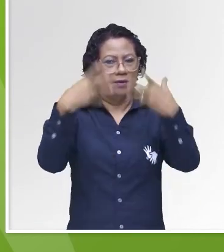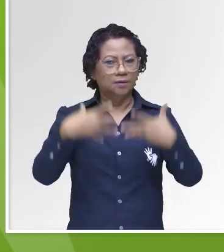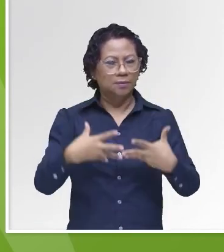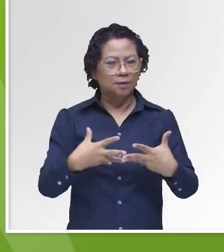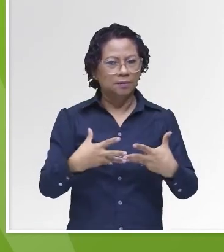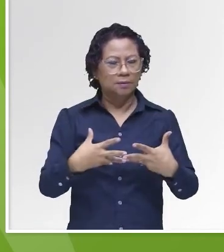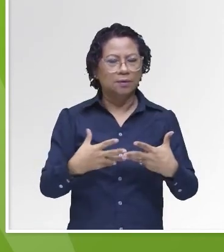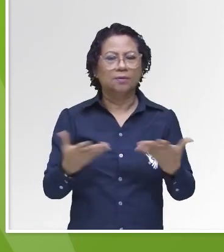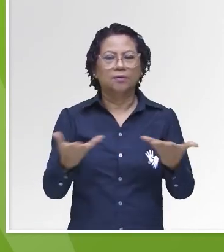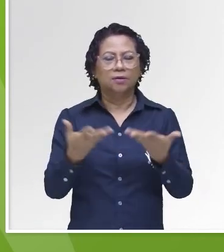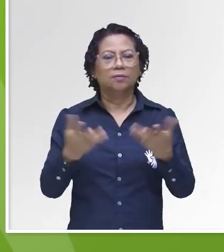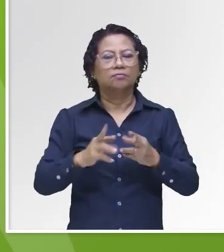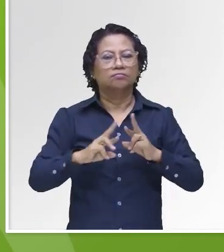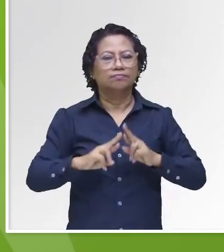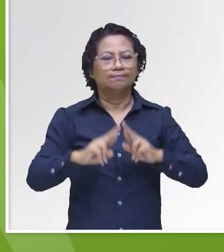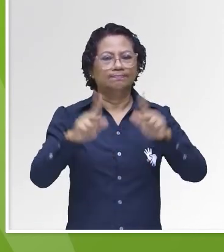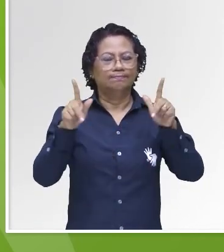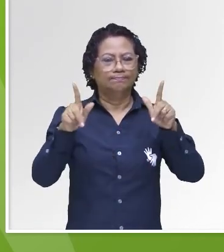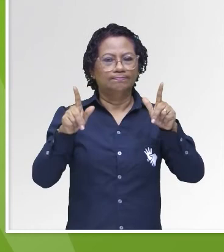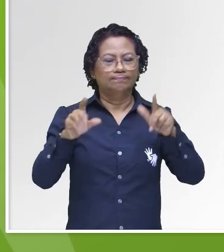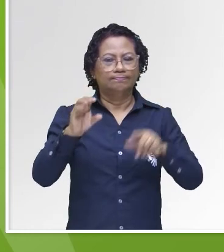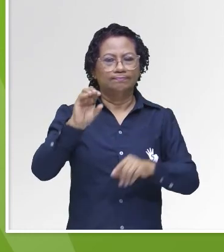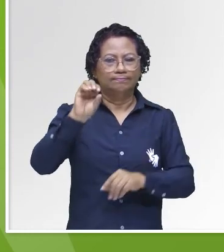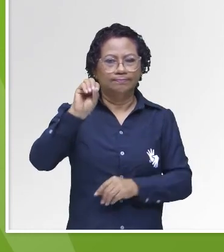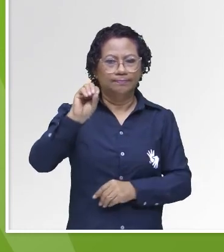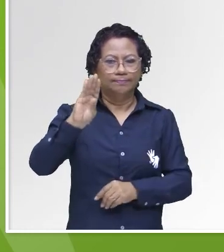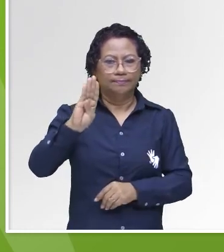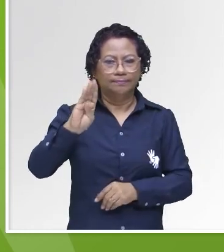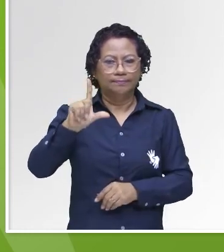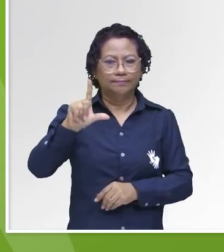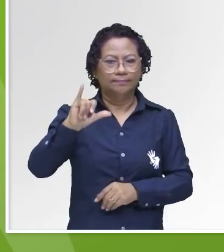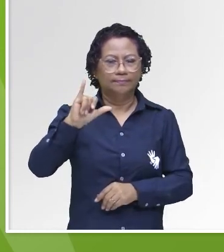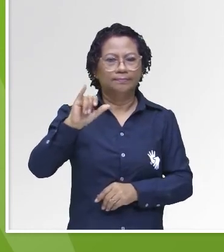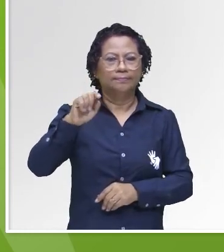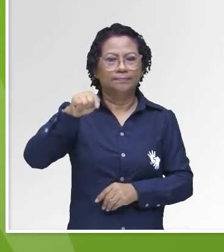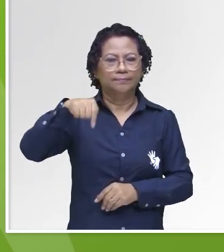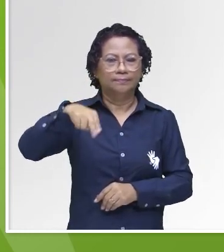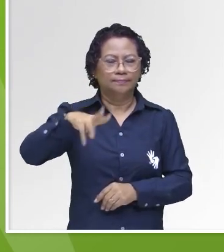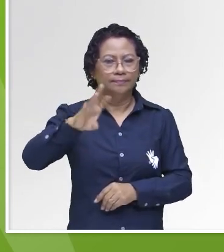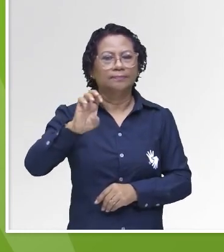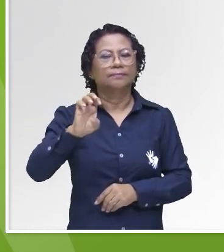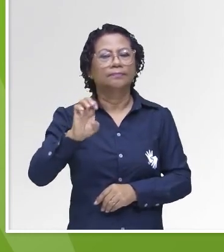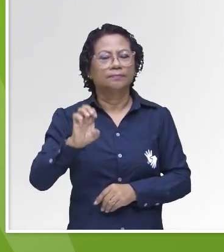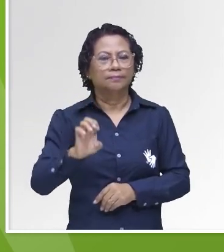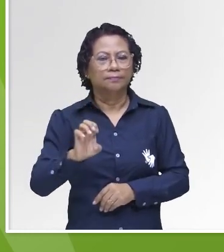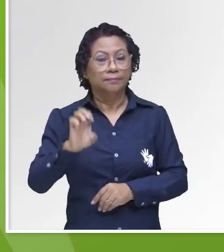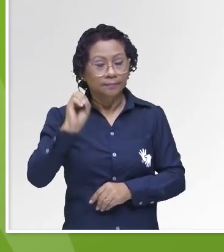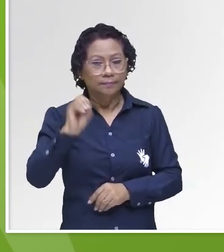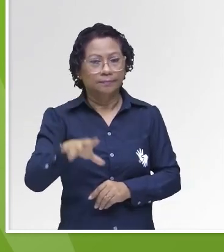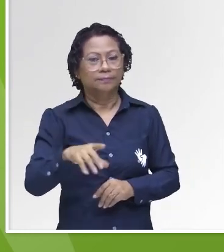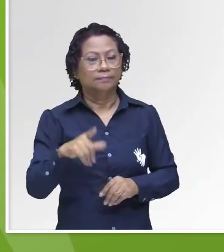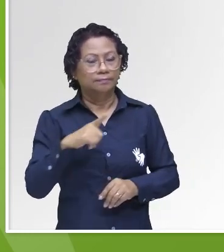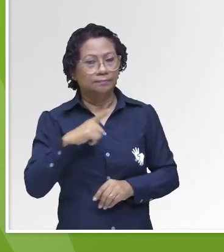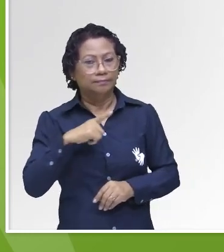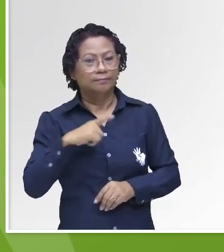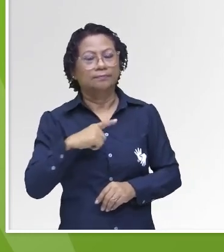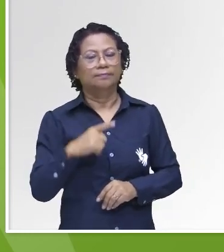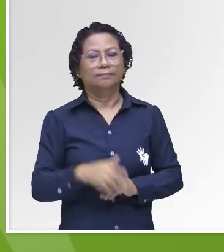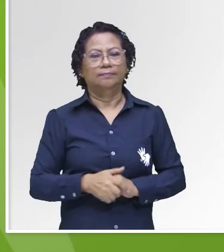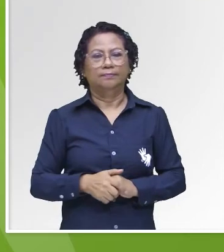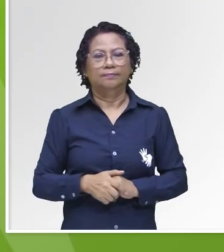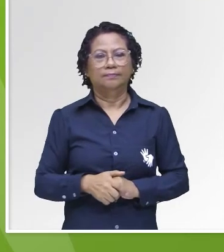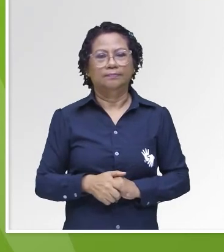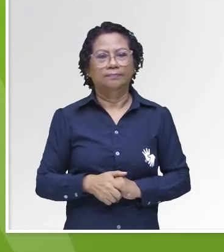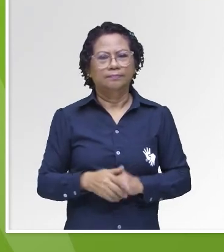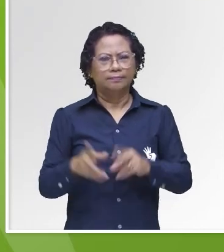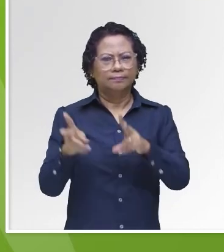diferença no lançamento oblíquo? Nós temos algumas coisinhas aí, que é o V0 seno θ quando a componente no eixo y